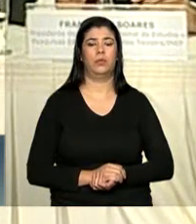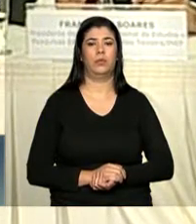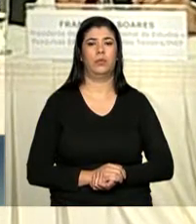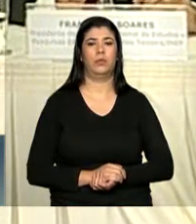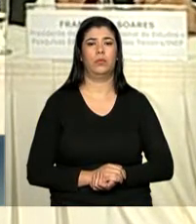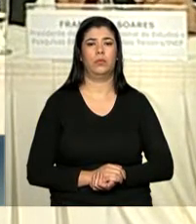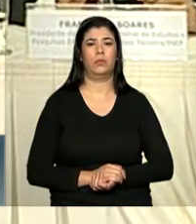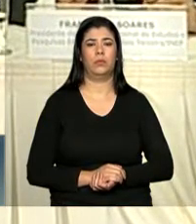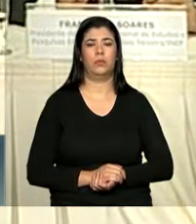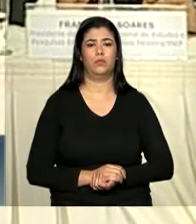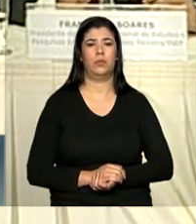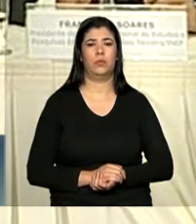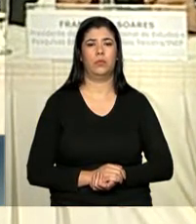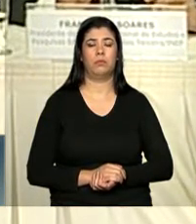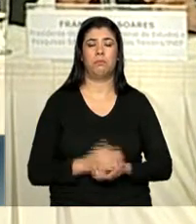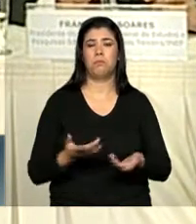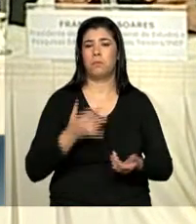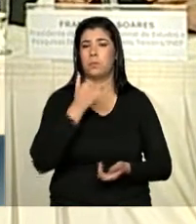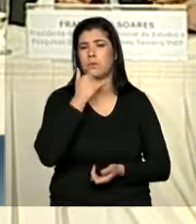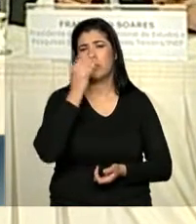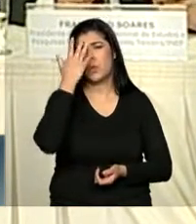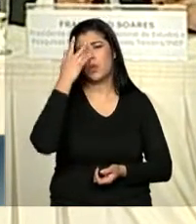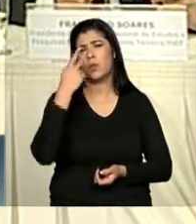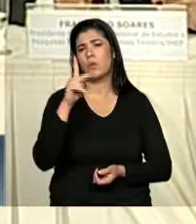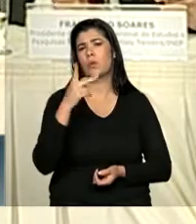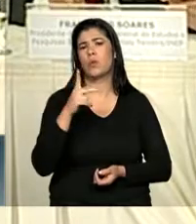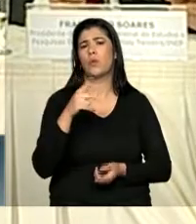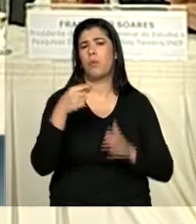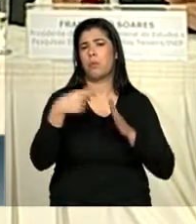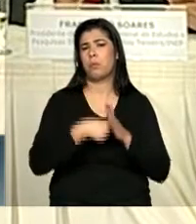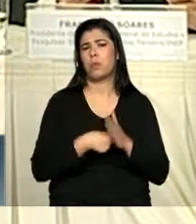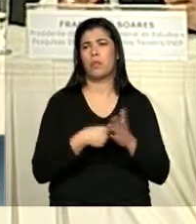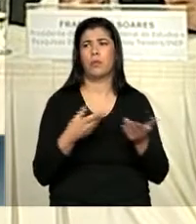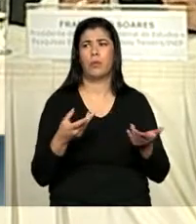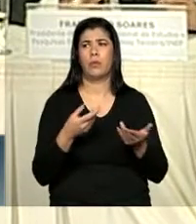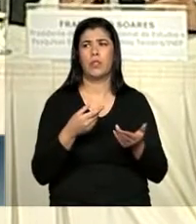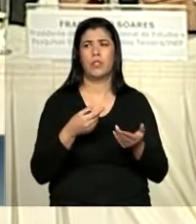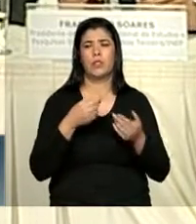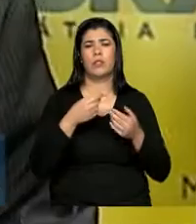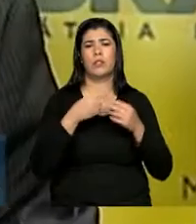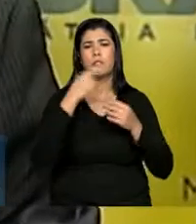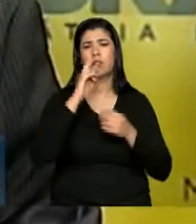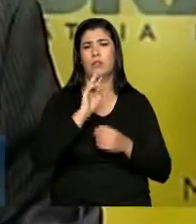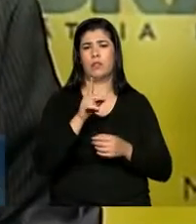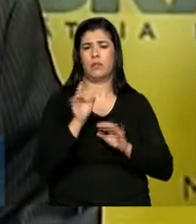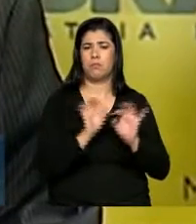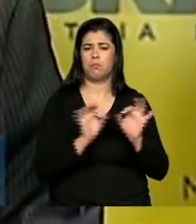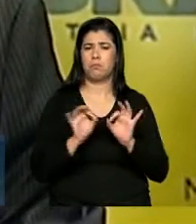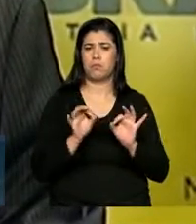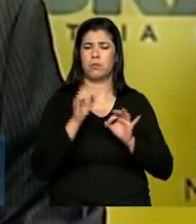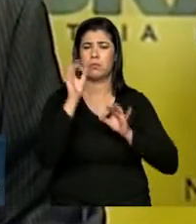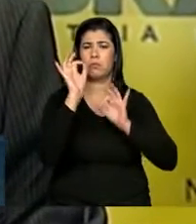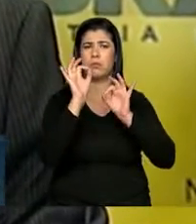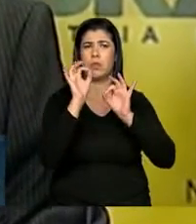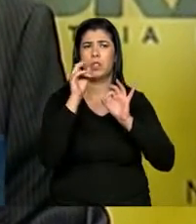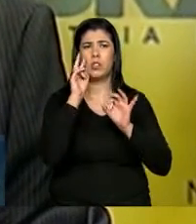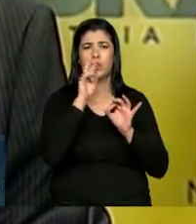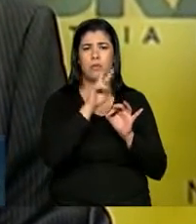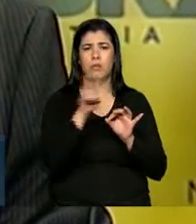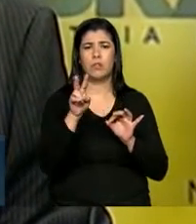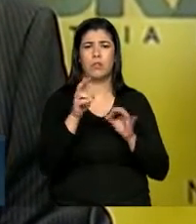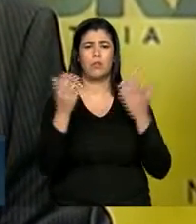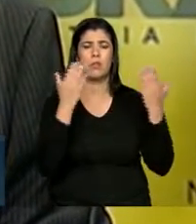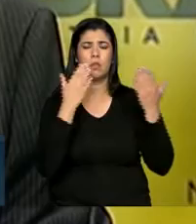Eu não sei, Flávia, se eu entendi bem sua pergunta, mas, de fato, nós olhamos, enquanto se preparava isso, a relação das